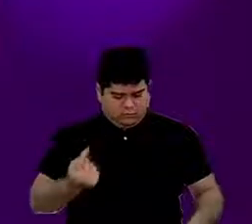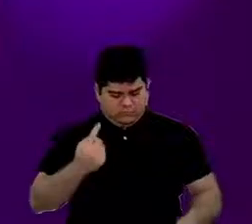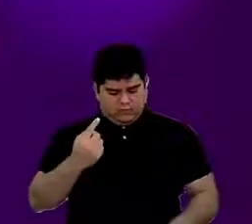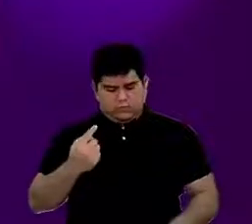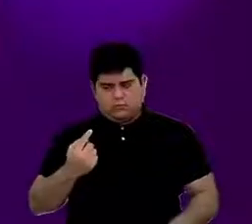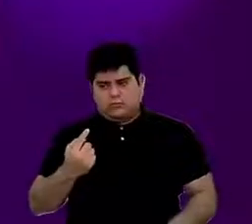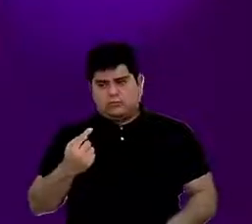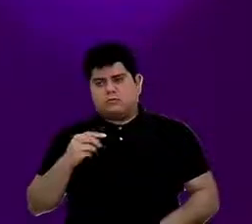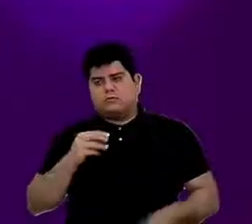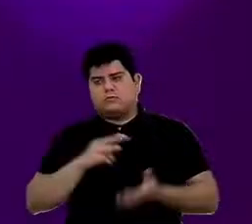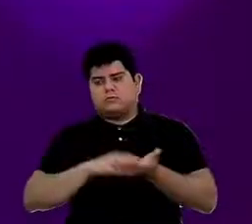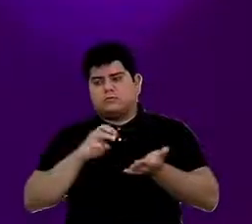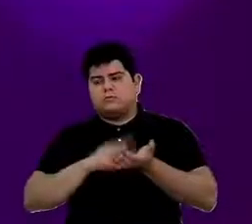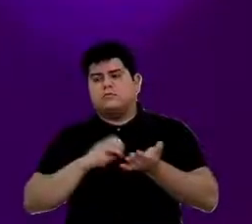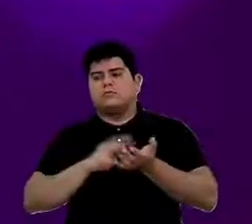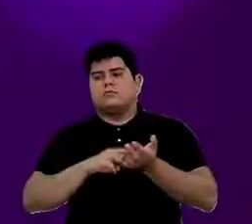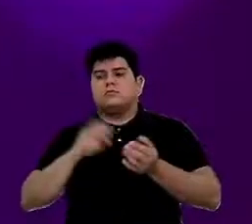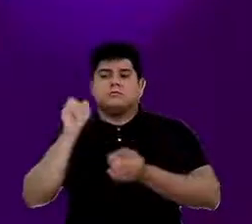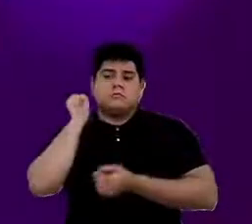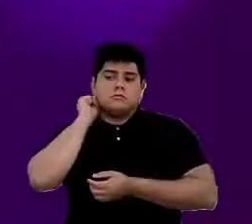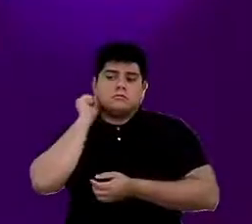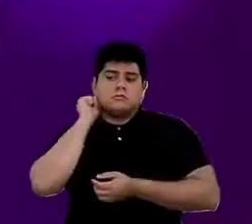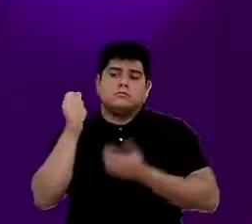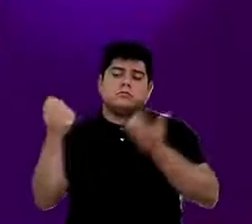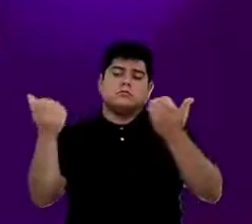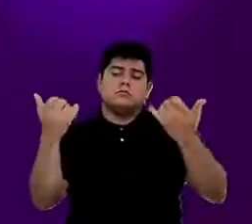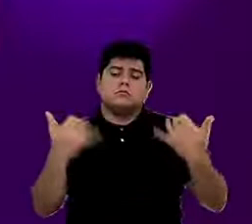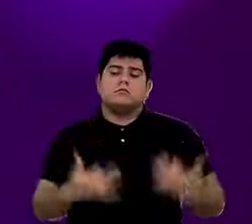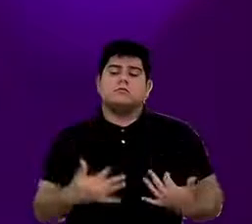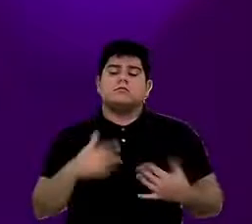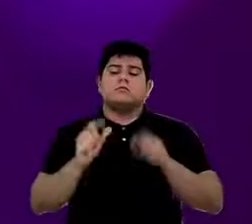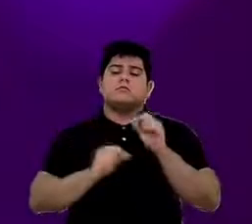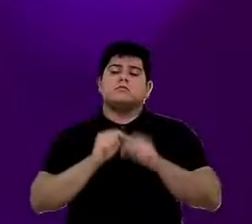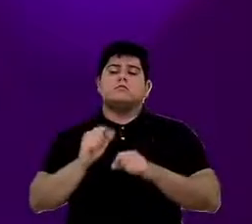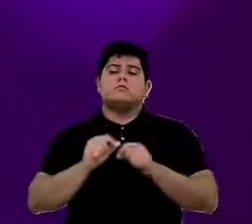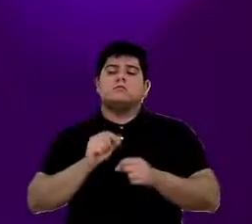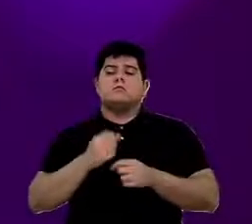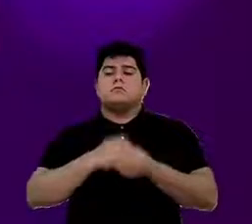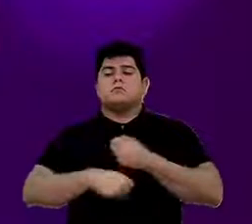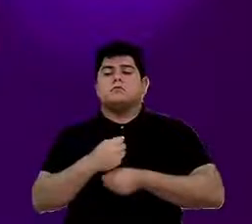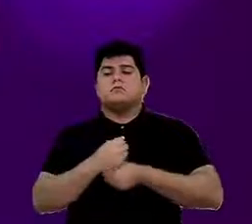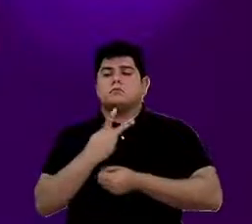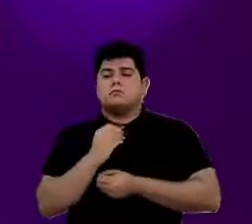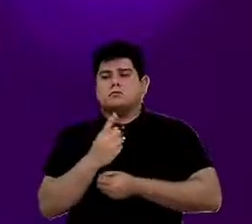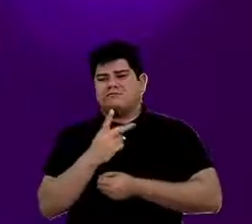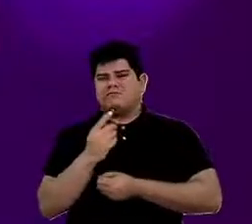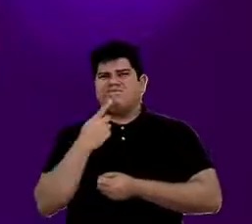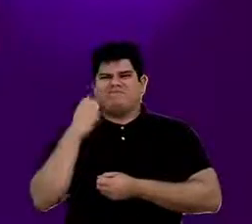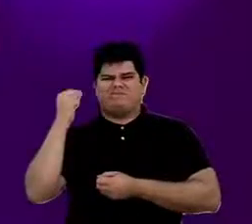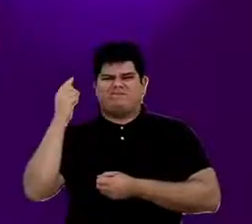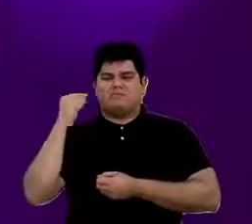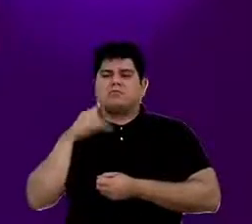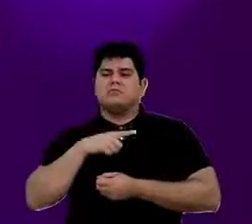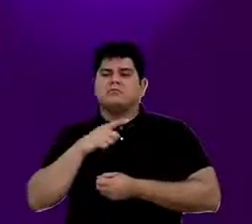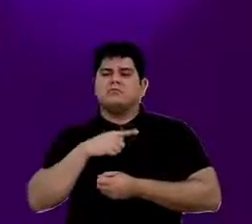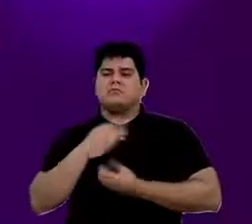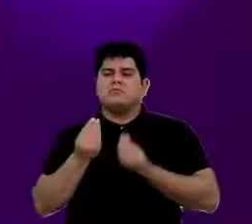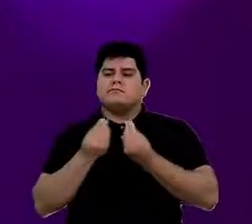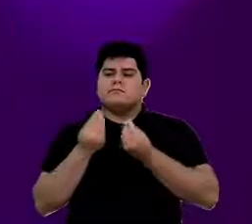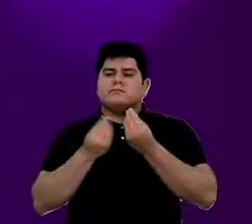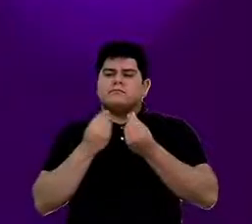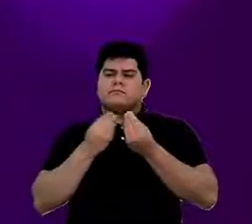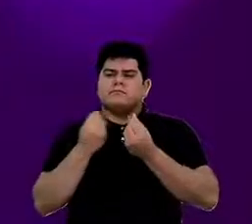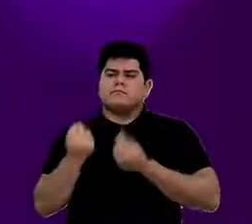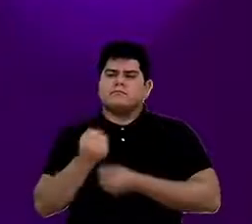né? E a perfusão de estresse foi descrita pelo CE-Mark Trial de 2012, que já é um pouco antigo, tendo uma sensibilidade, um